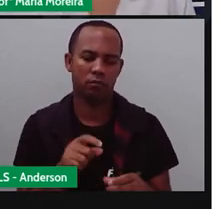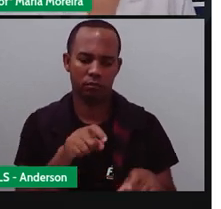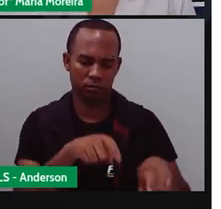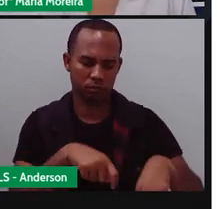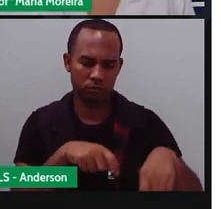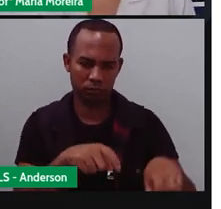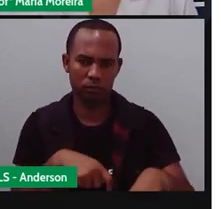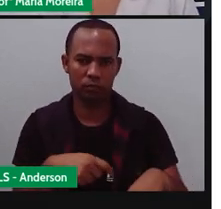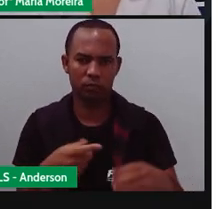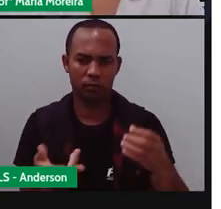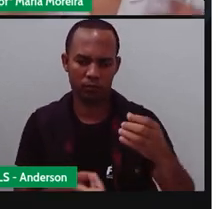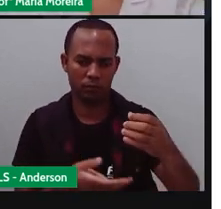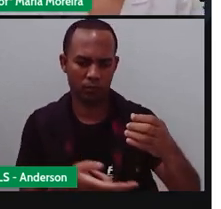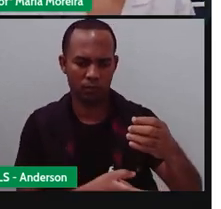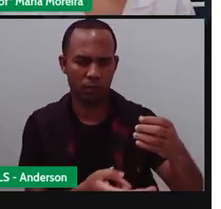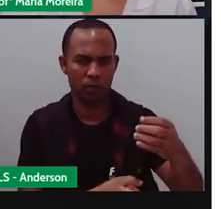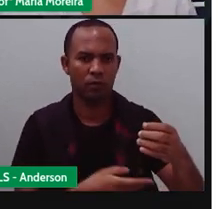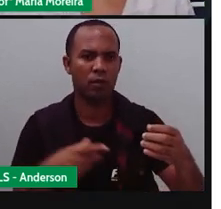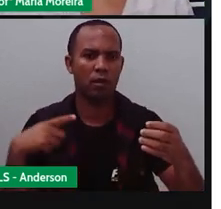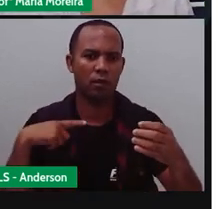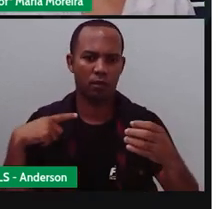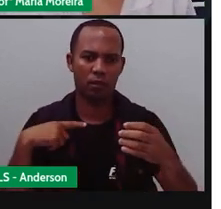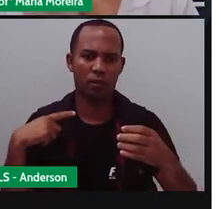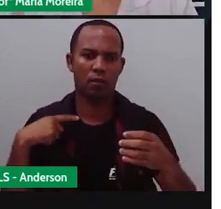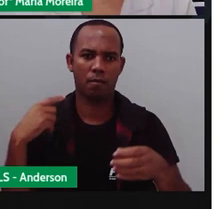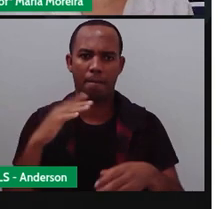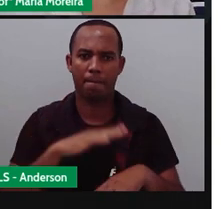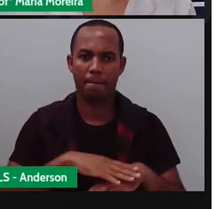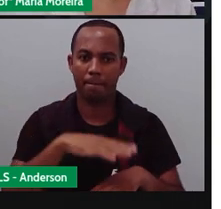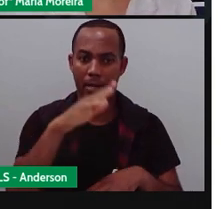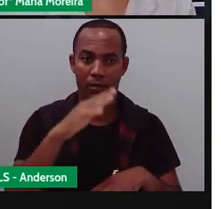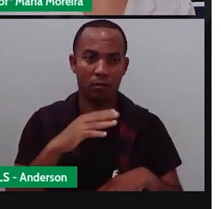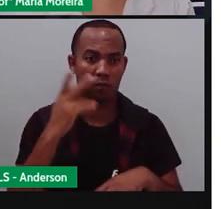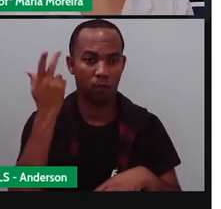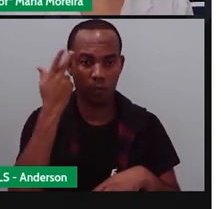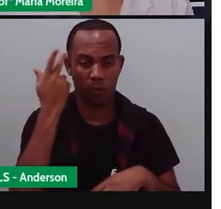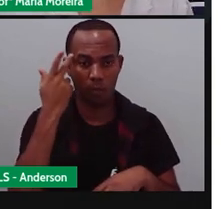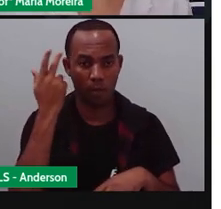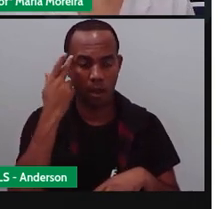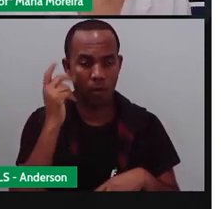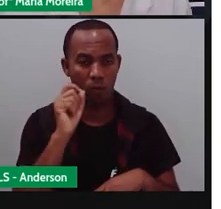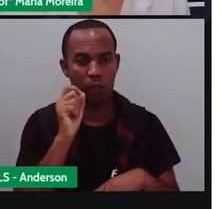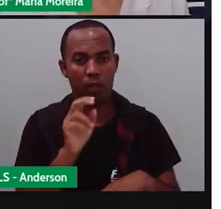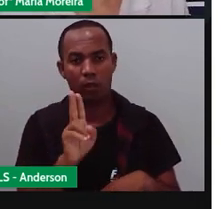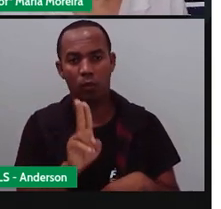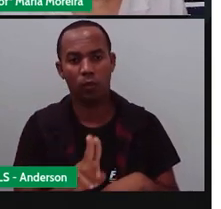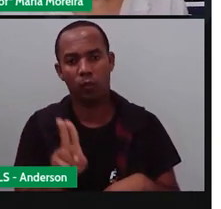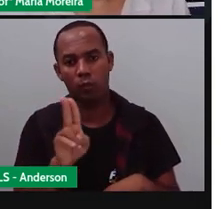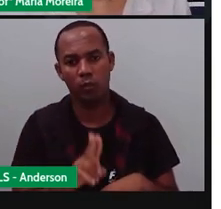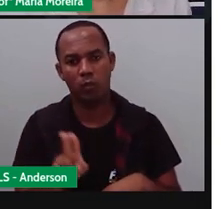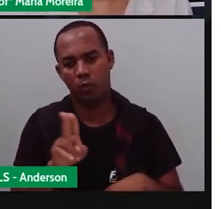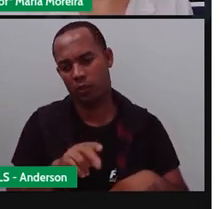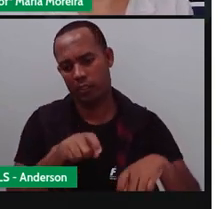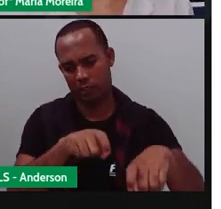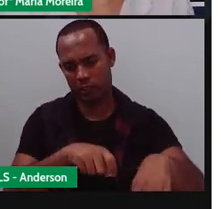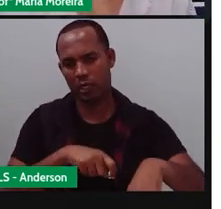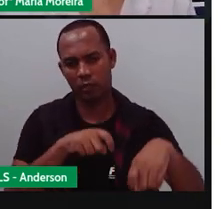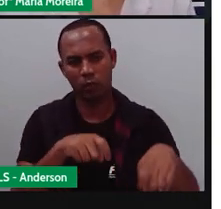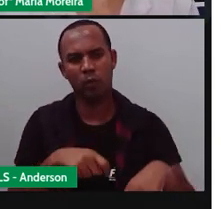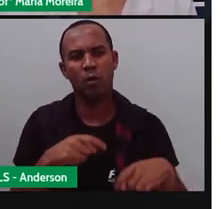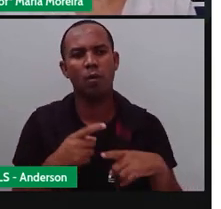dos Campos para o plantio quando se tem um território maior é comum se ver o que o uso do trator